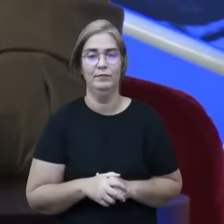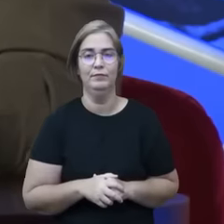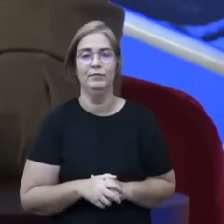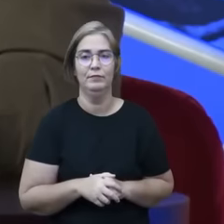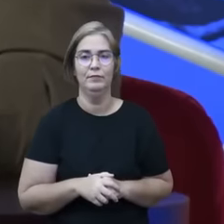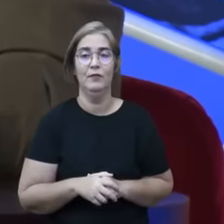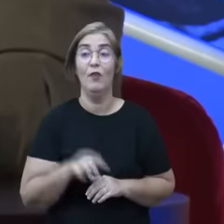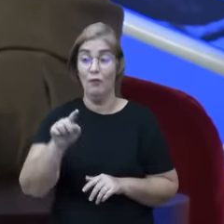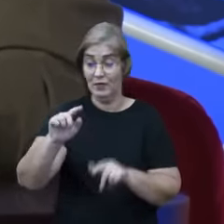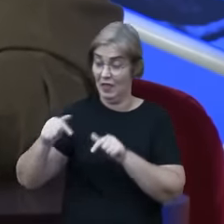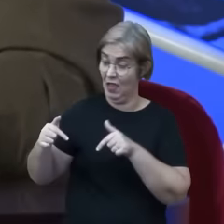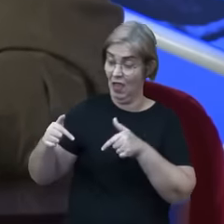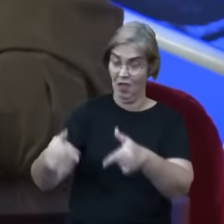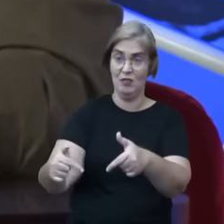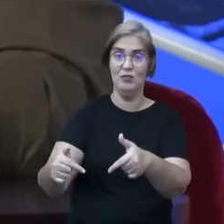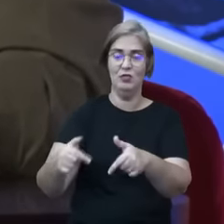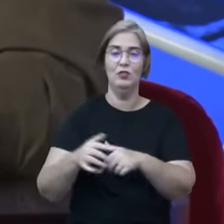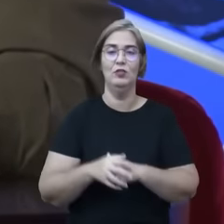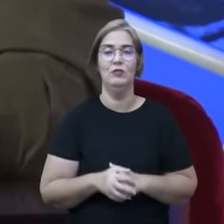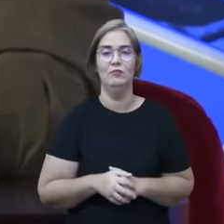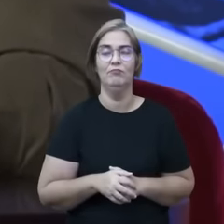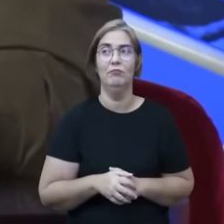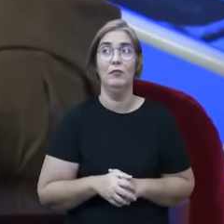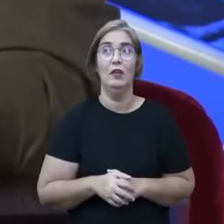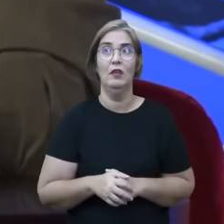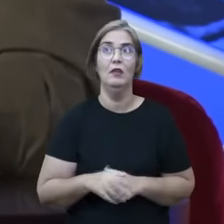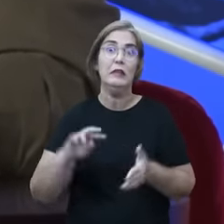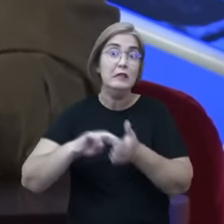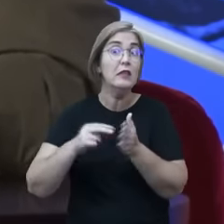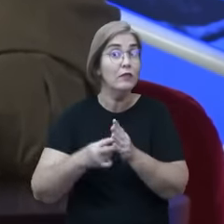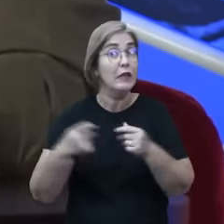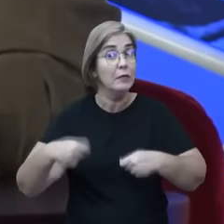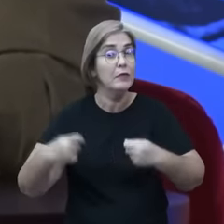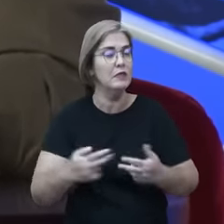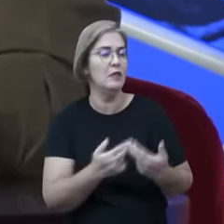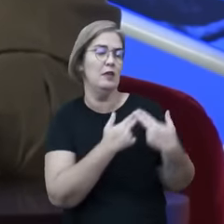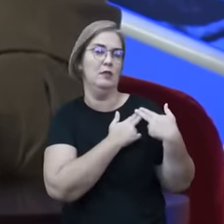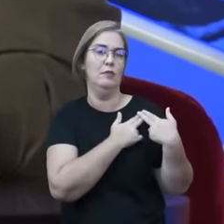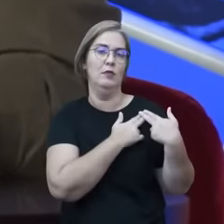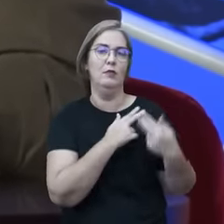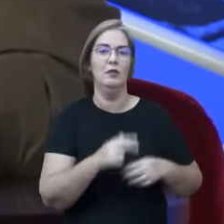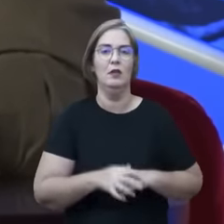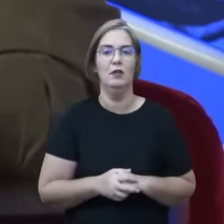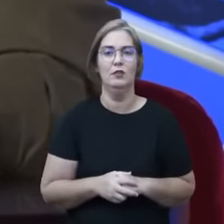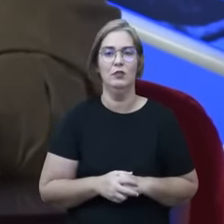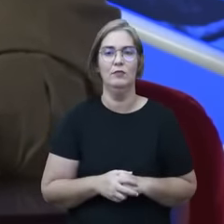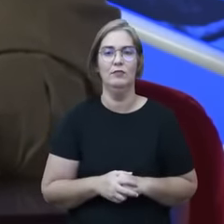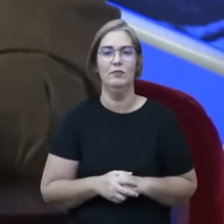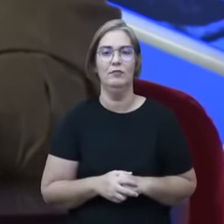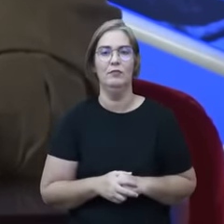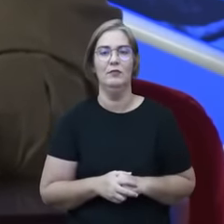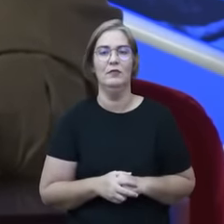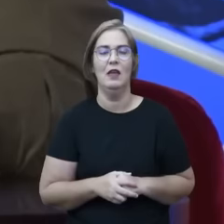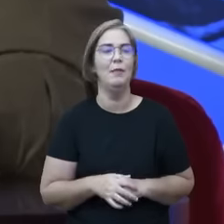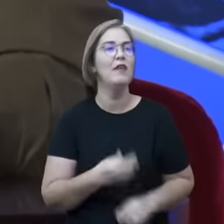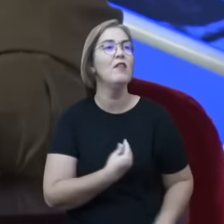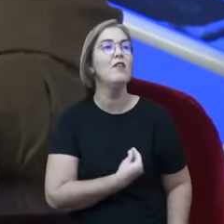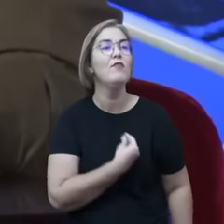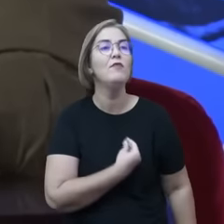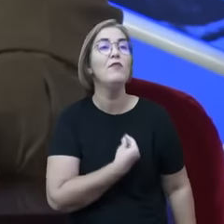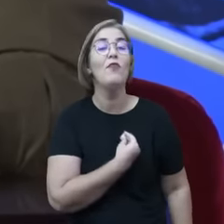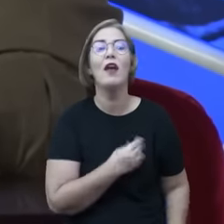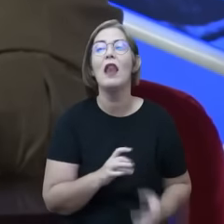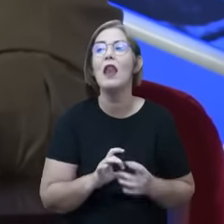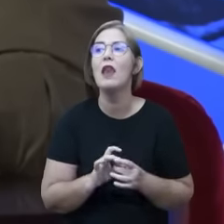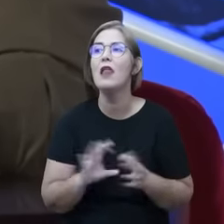agir eh eh efetivamente com responsabilidade diante desse eh viver sem apelo. Então isso não nos coloca